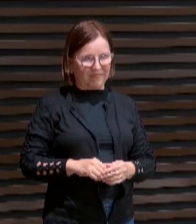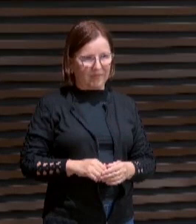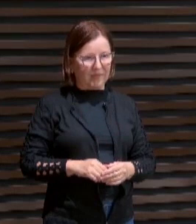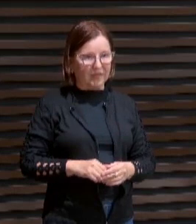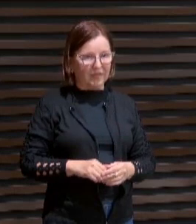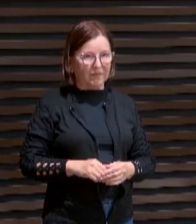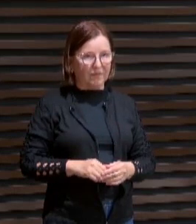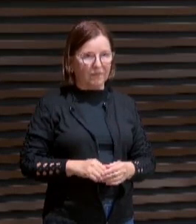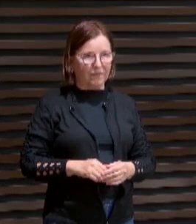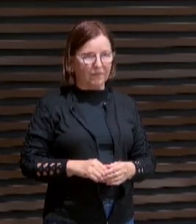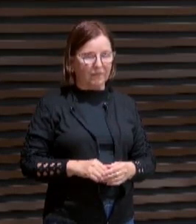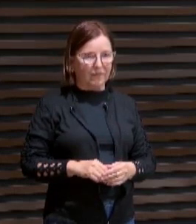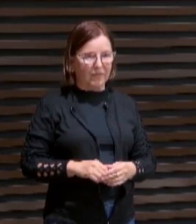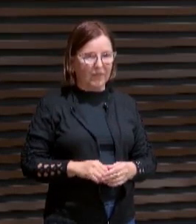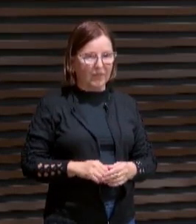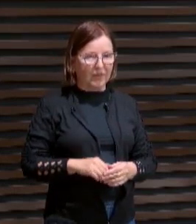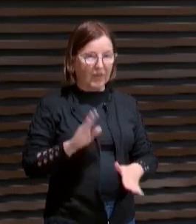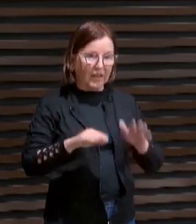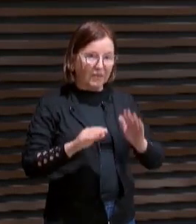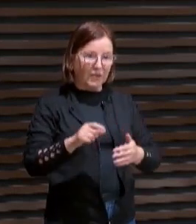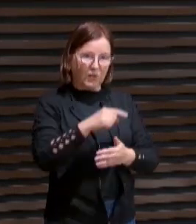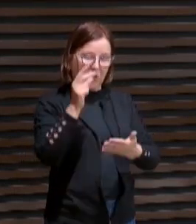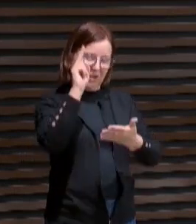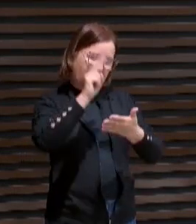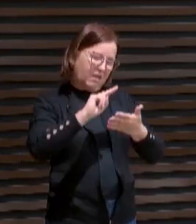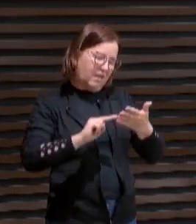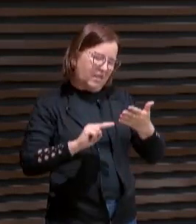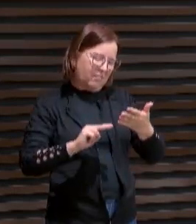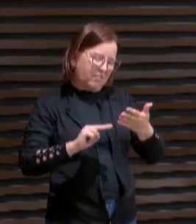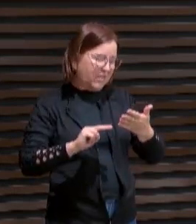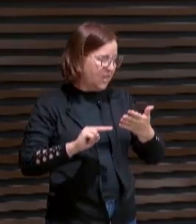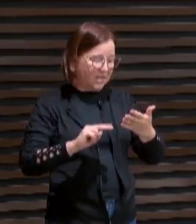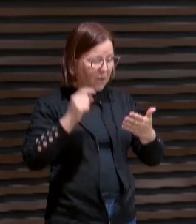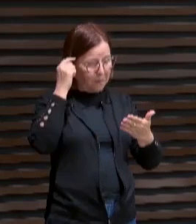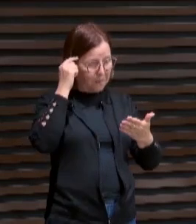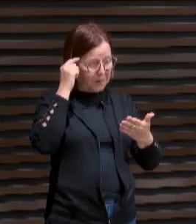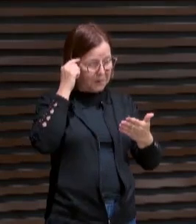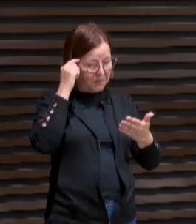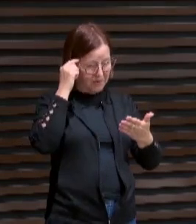Nós passamos às vezes pelo texto de uma maneira seca.